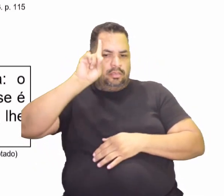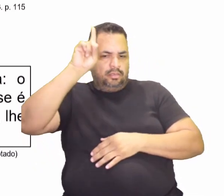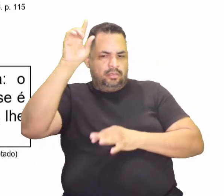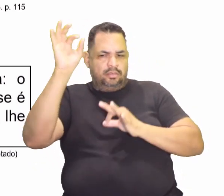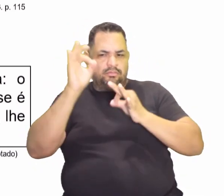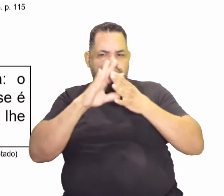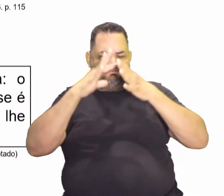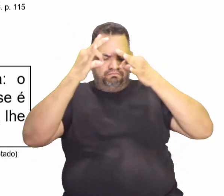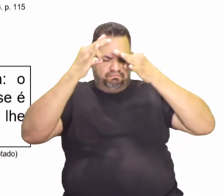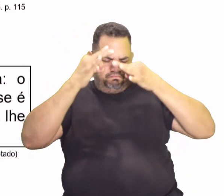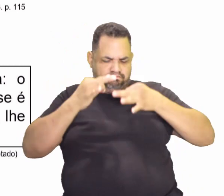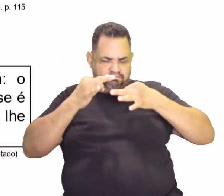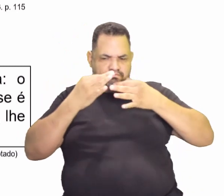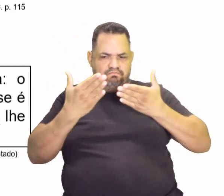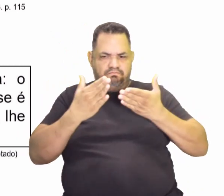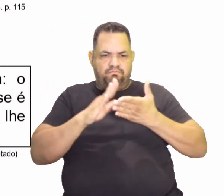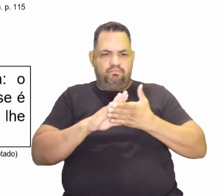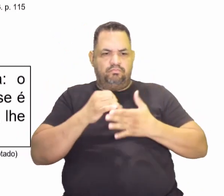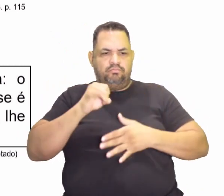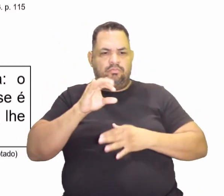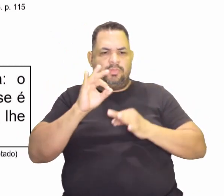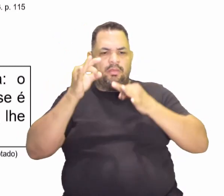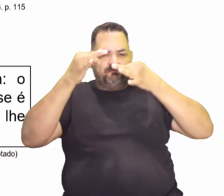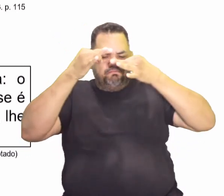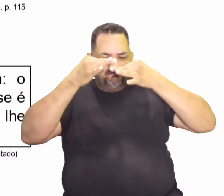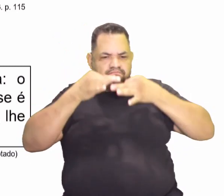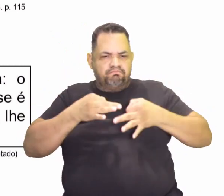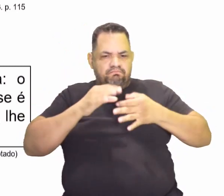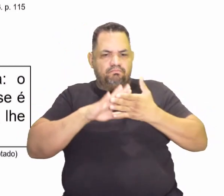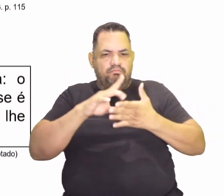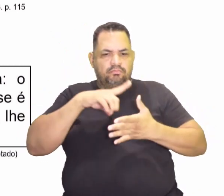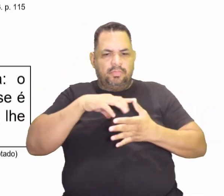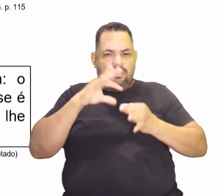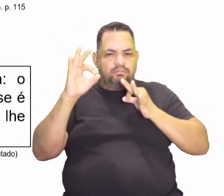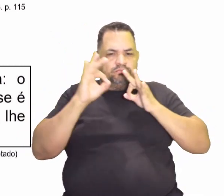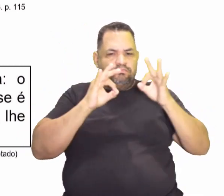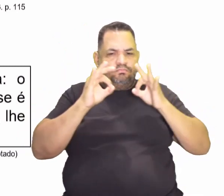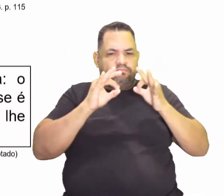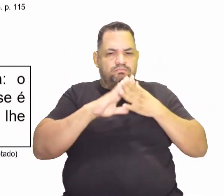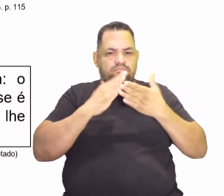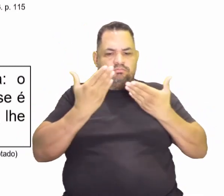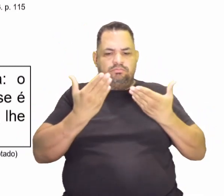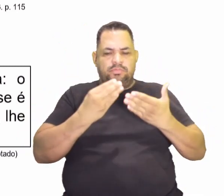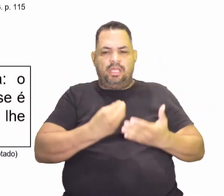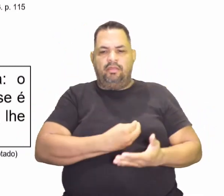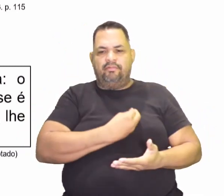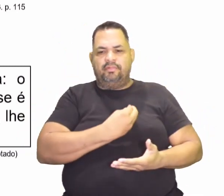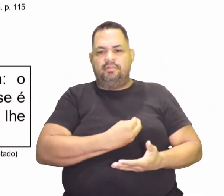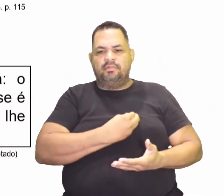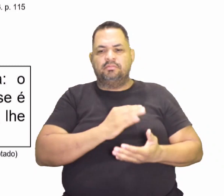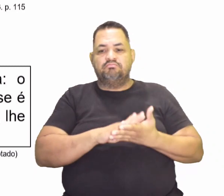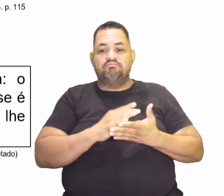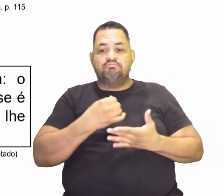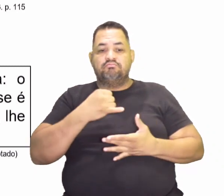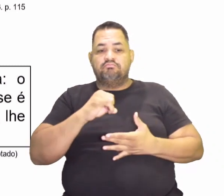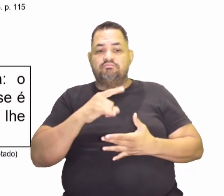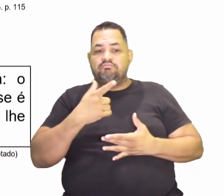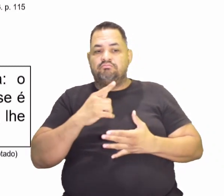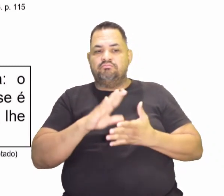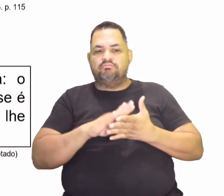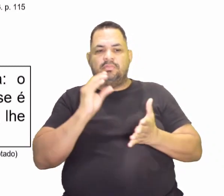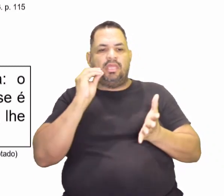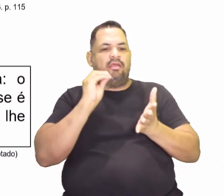ideia de um ser perfeito. Se é um ser perfeito, deve ter a perfeição da existência. Caso contrário,